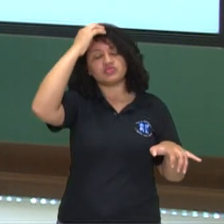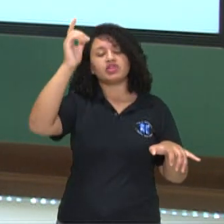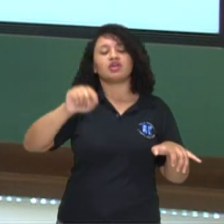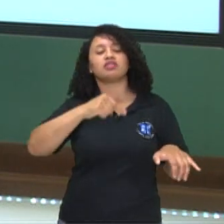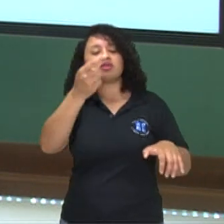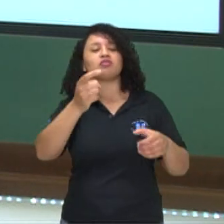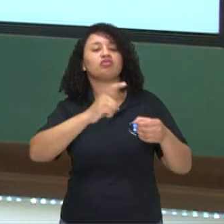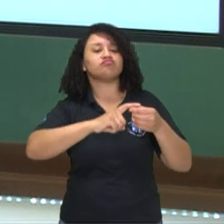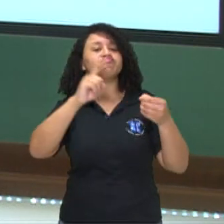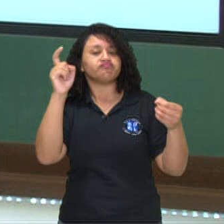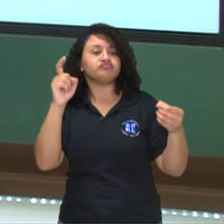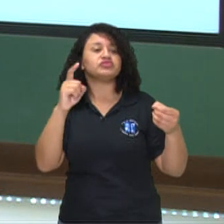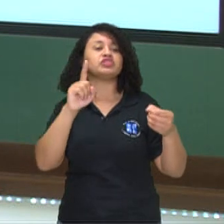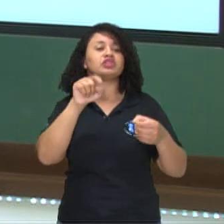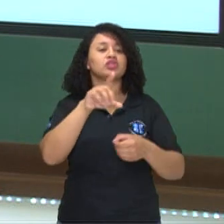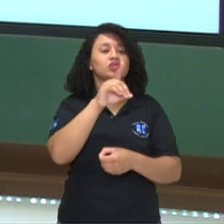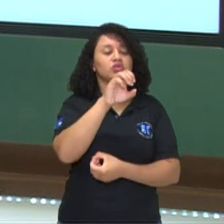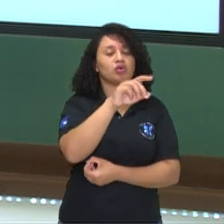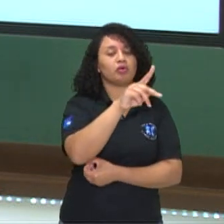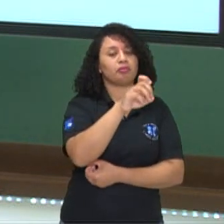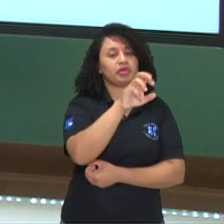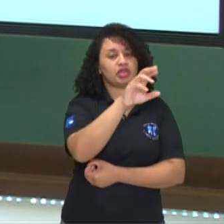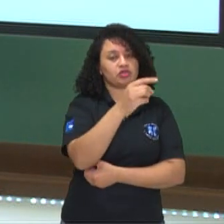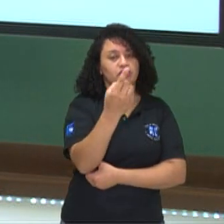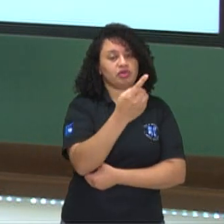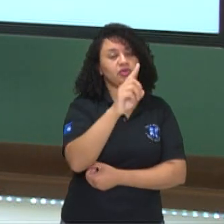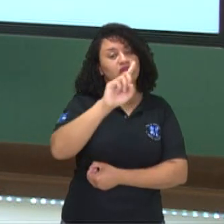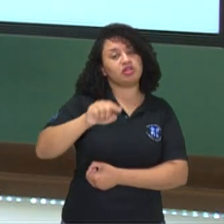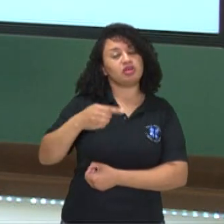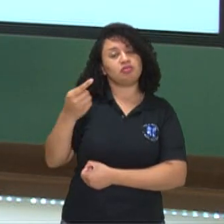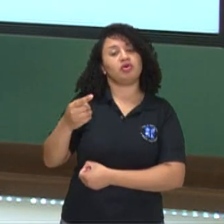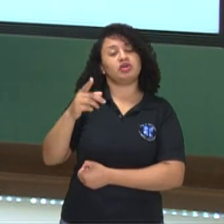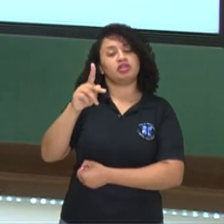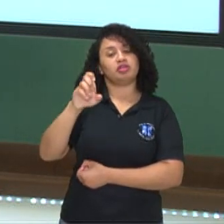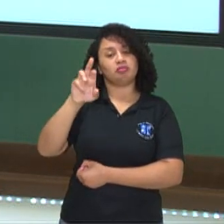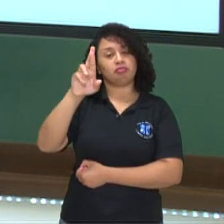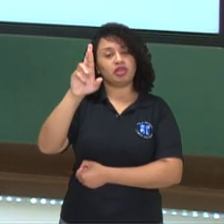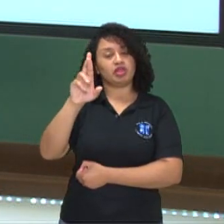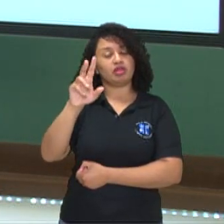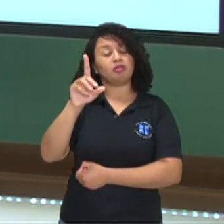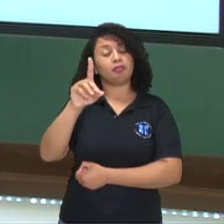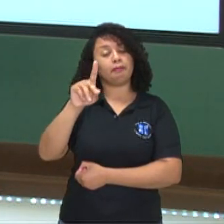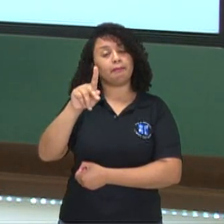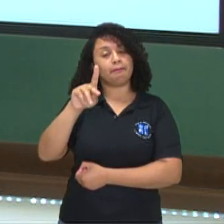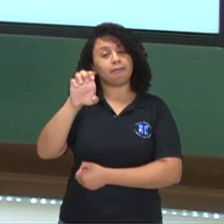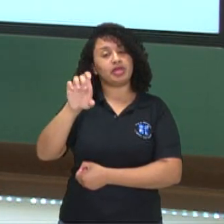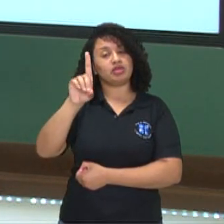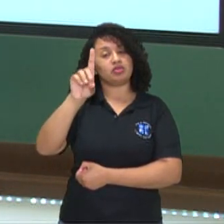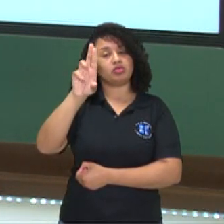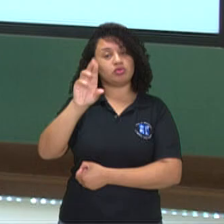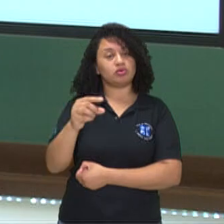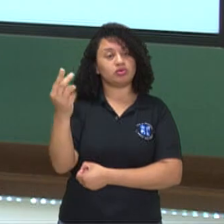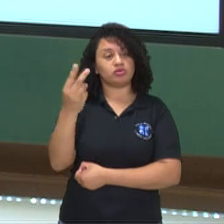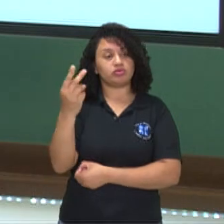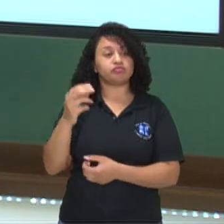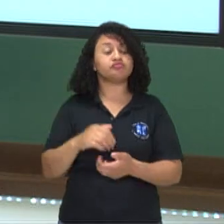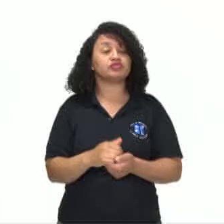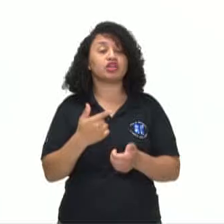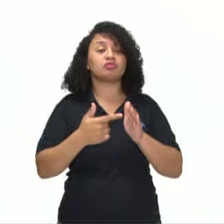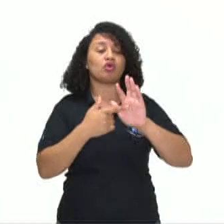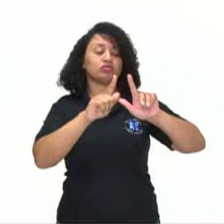Pedro I e posteriormente com Dom Pedro II. Né? E aqui eu trago para vocês, né, o escudo da